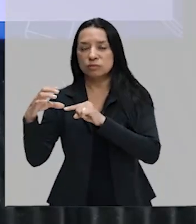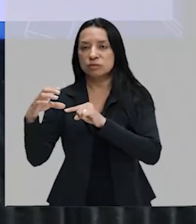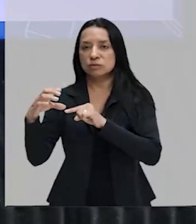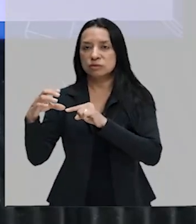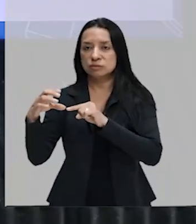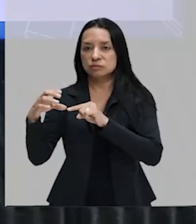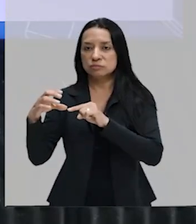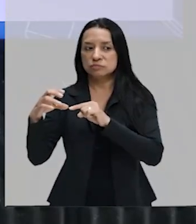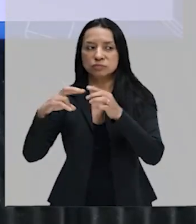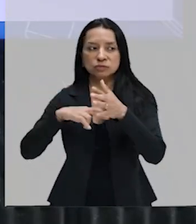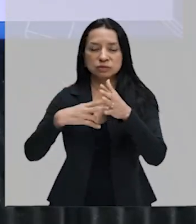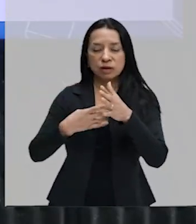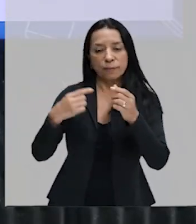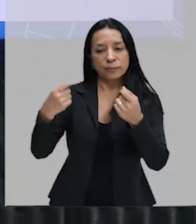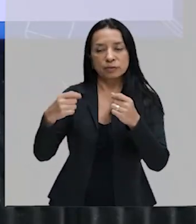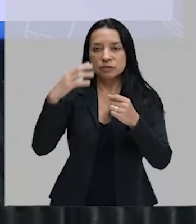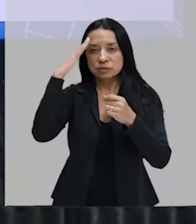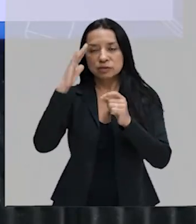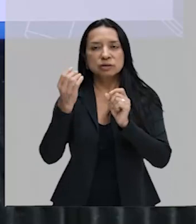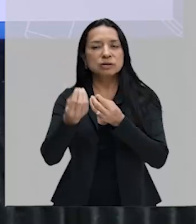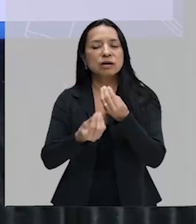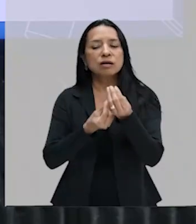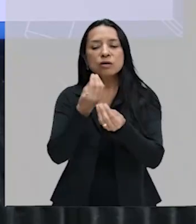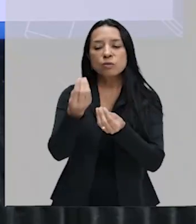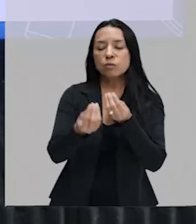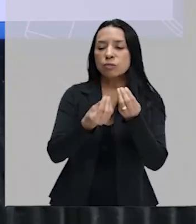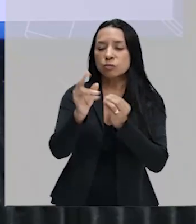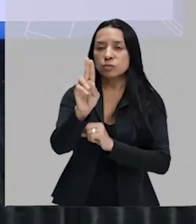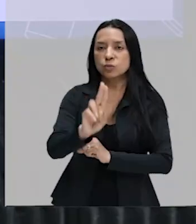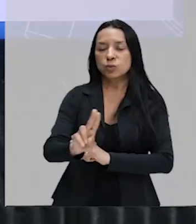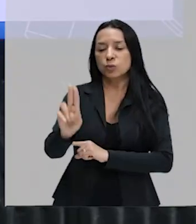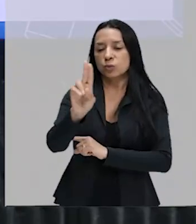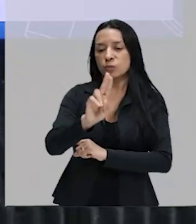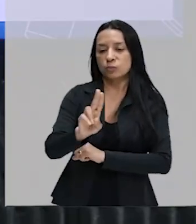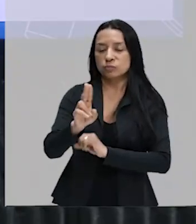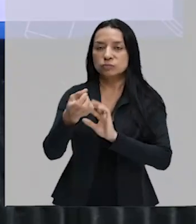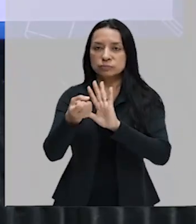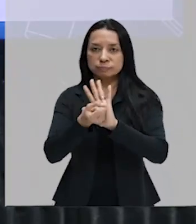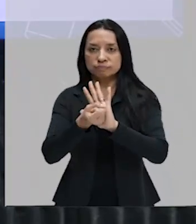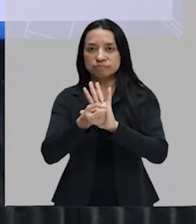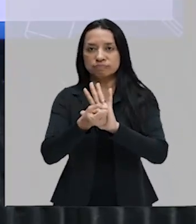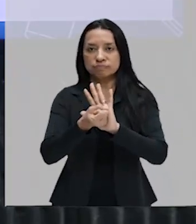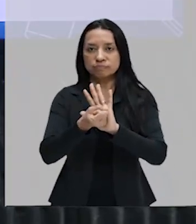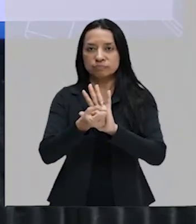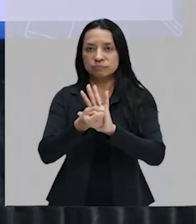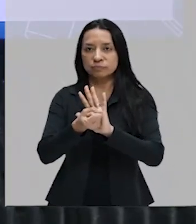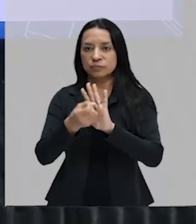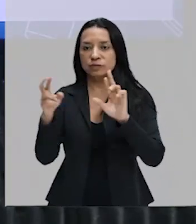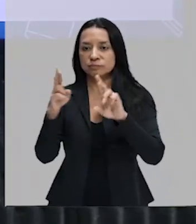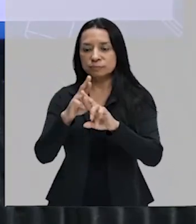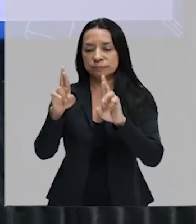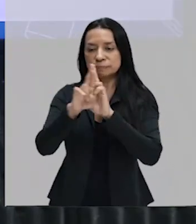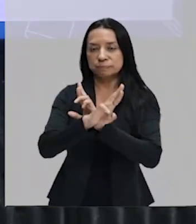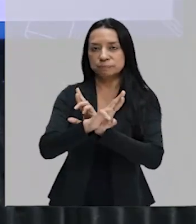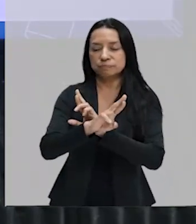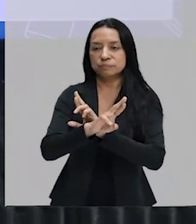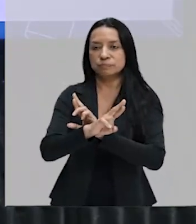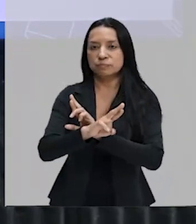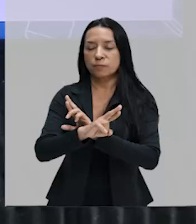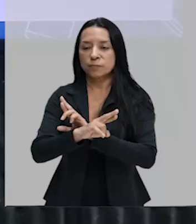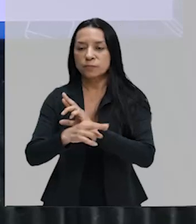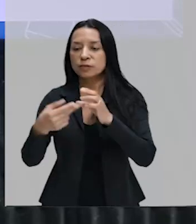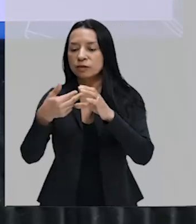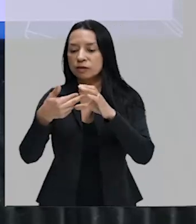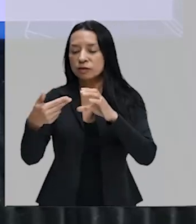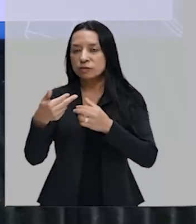precisa compreender como é esse uso dos símbolos, tá? Aqui nessas relações entre